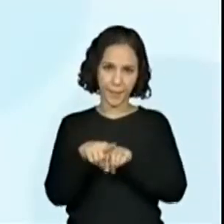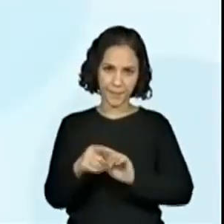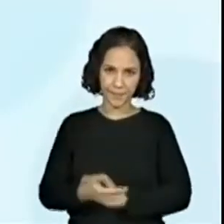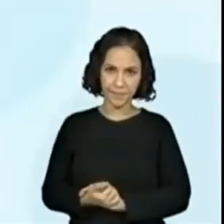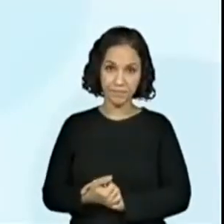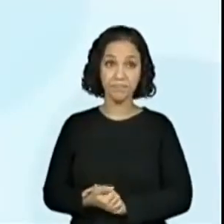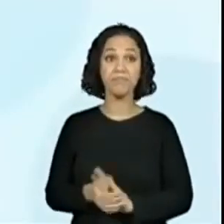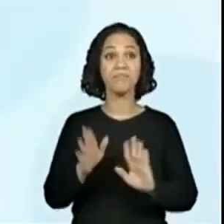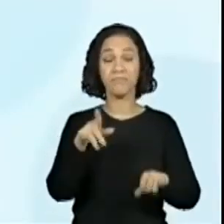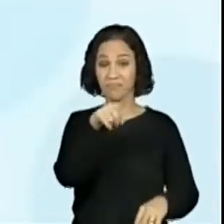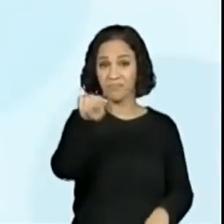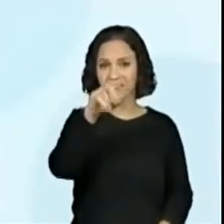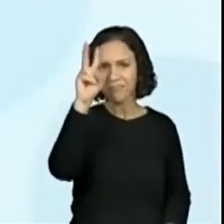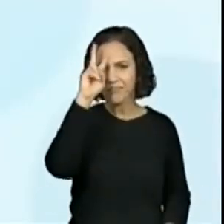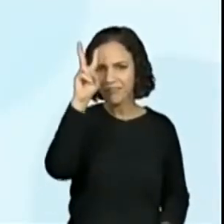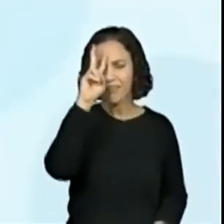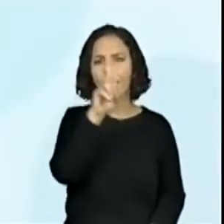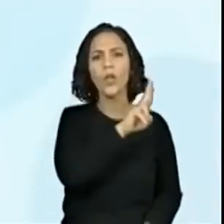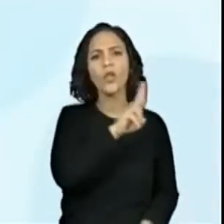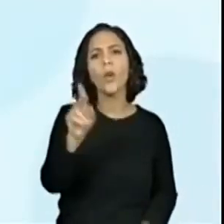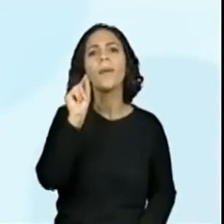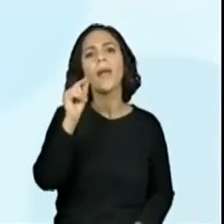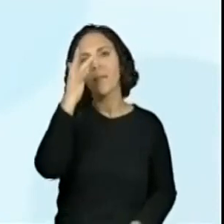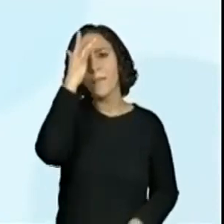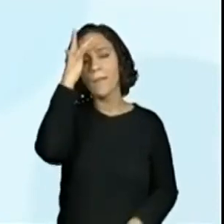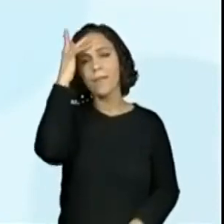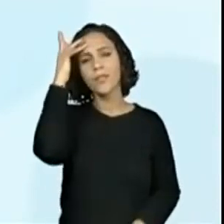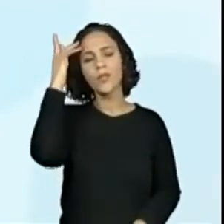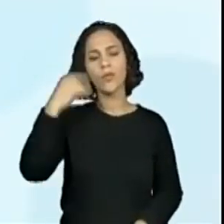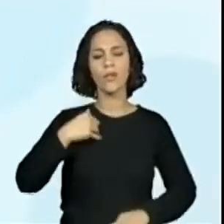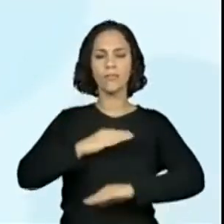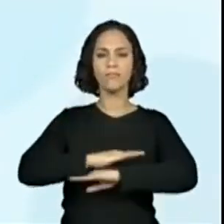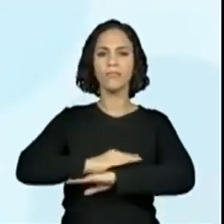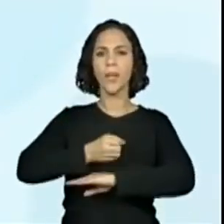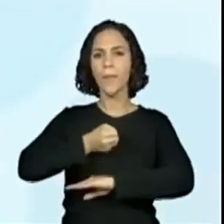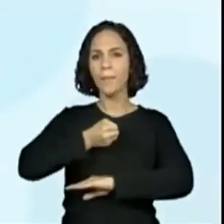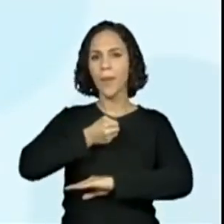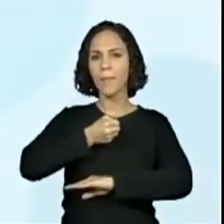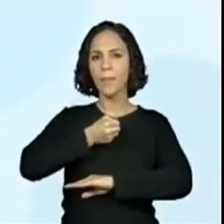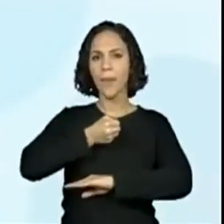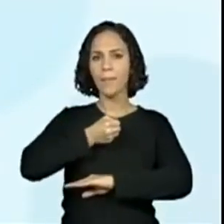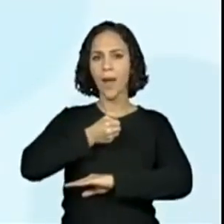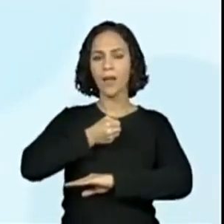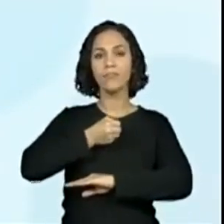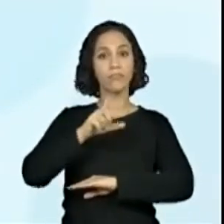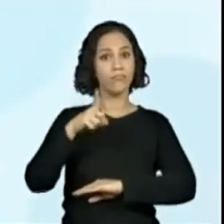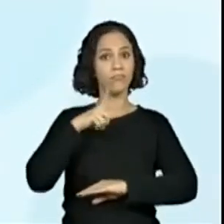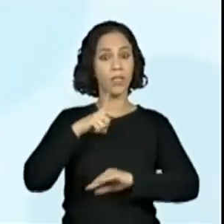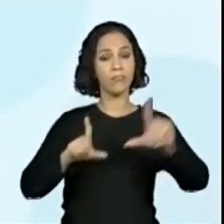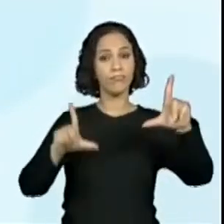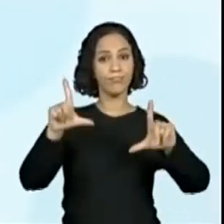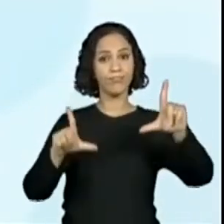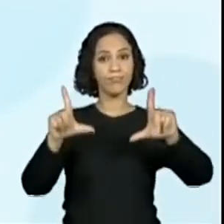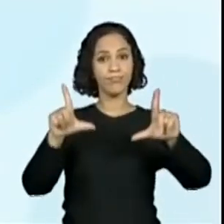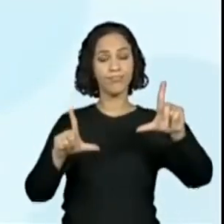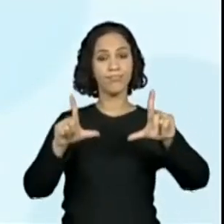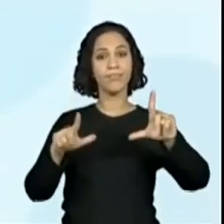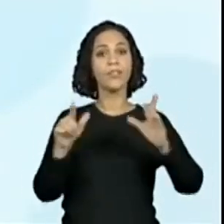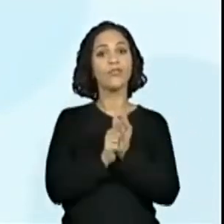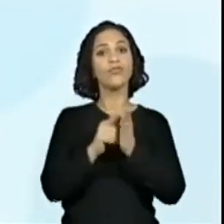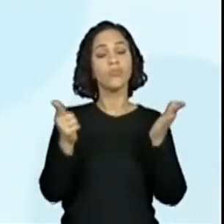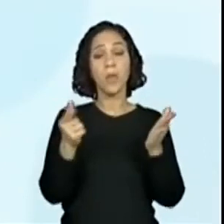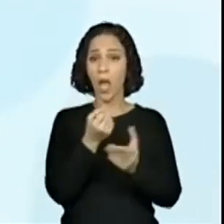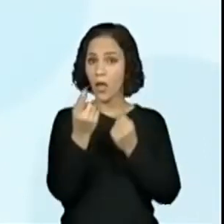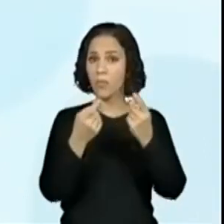do nome de algum jornalista vocês conhecem algum então será que eles conhecem algum eu tenho vários jornalistas que eu